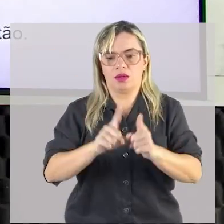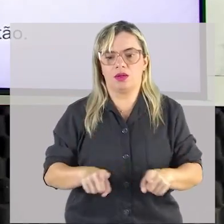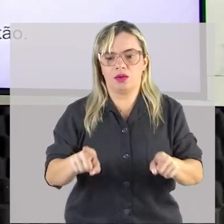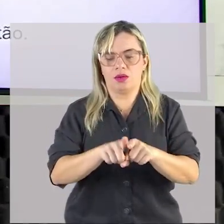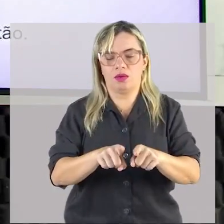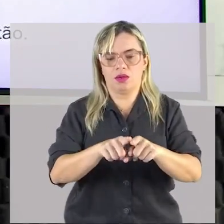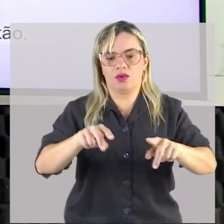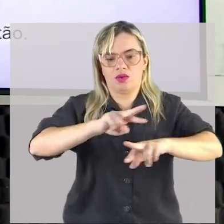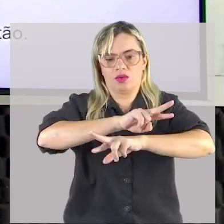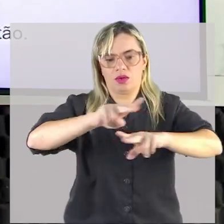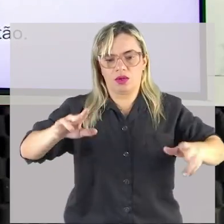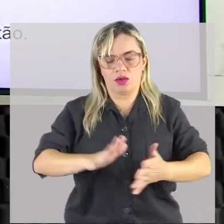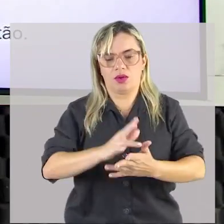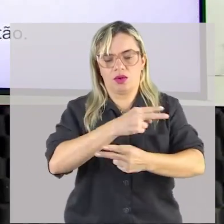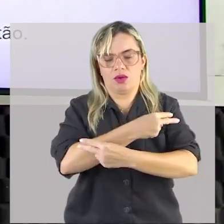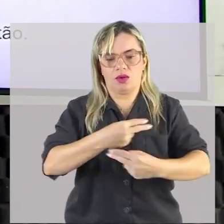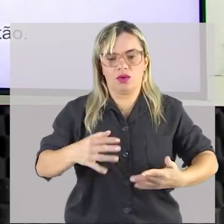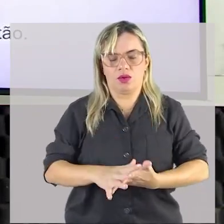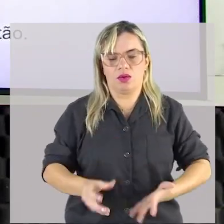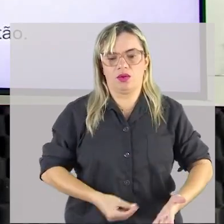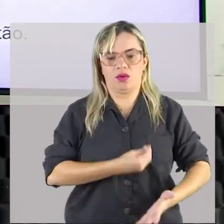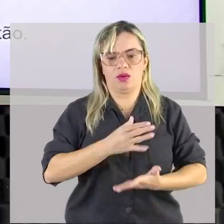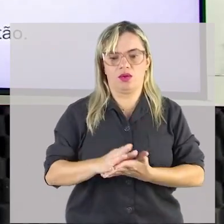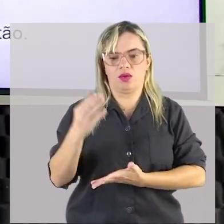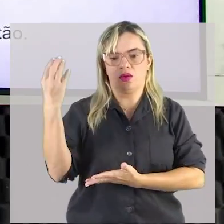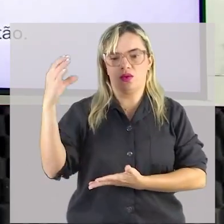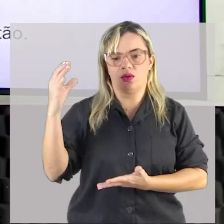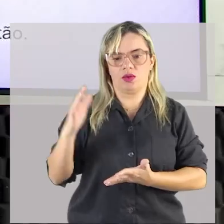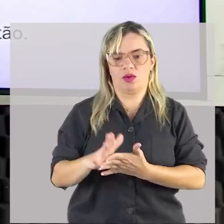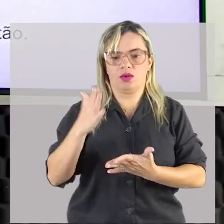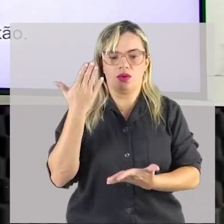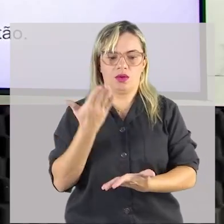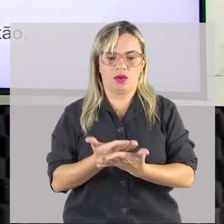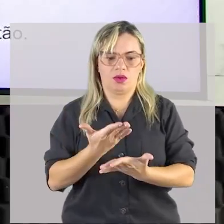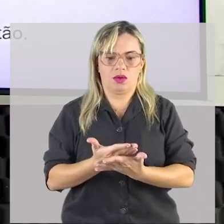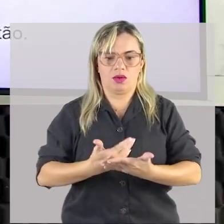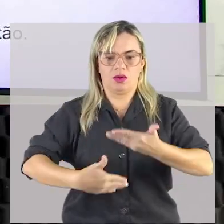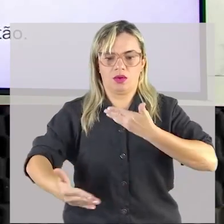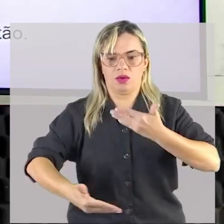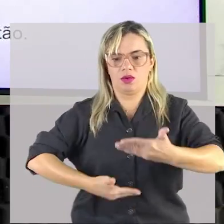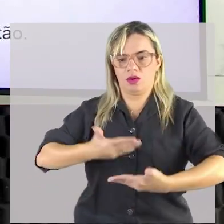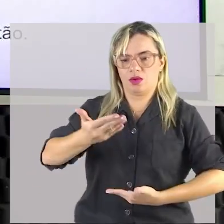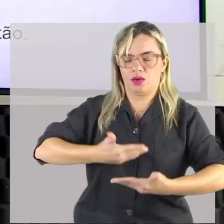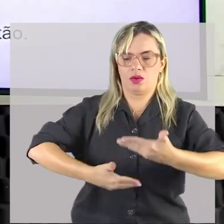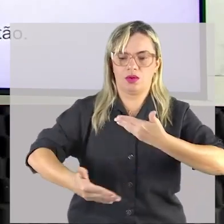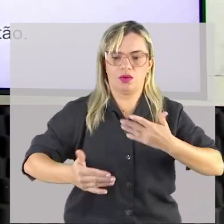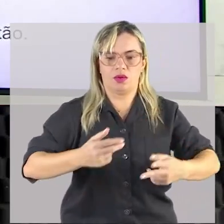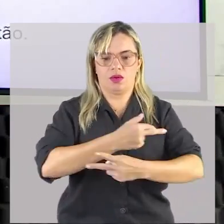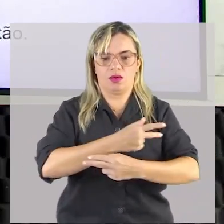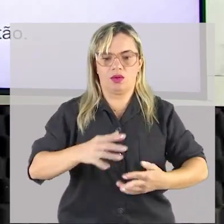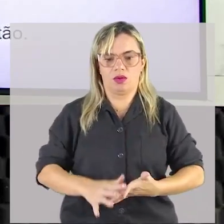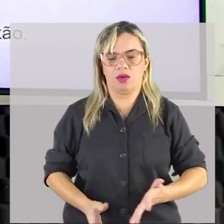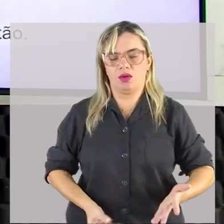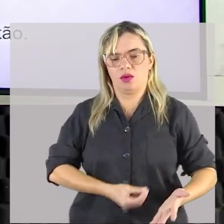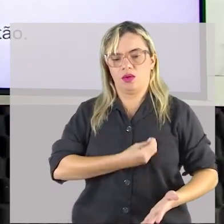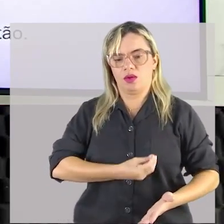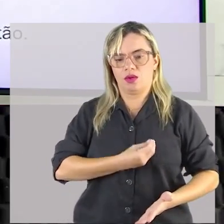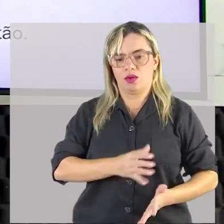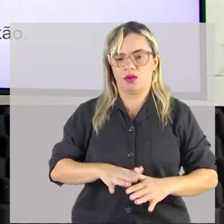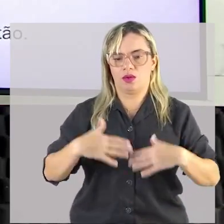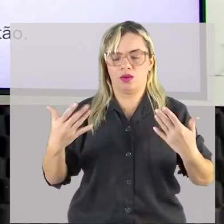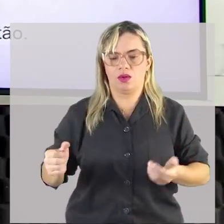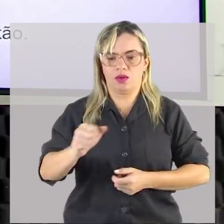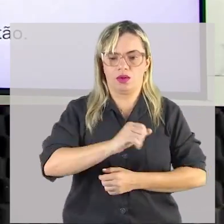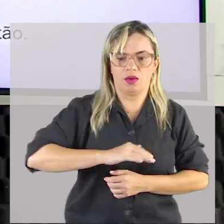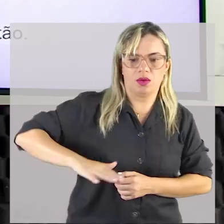seres vivos. A ciência que estuda as relações entre os seres vivos